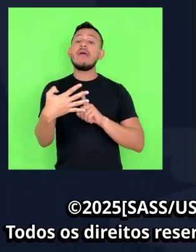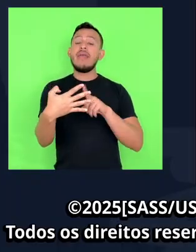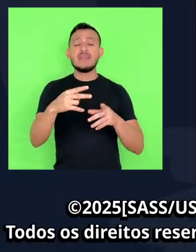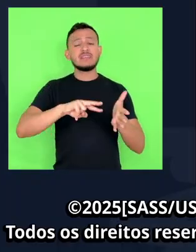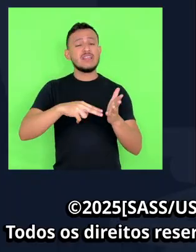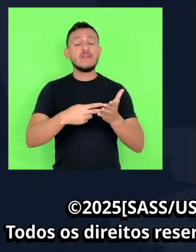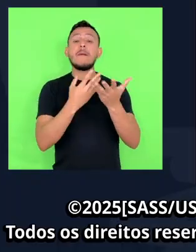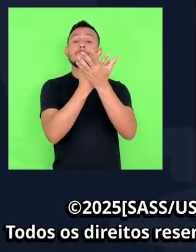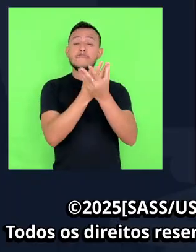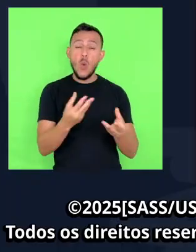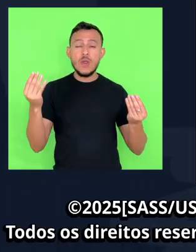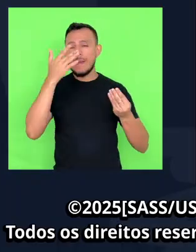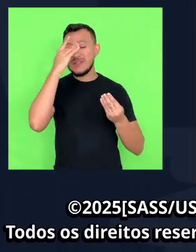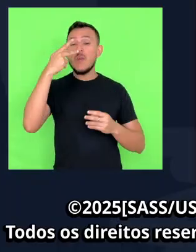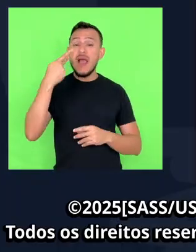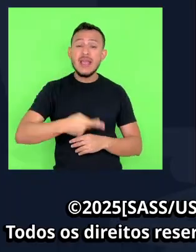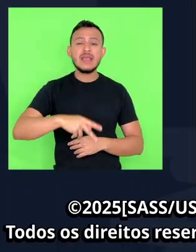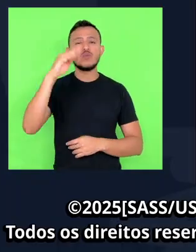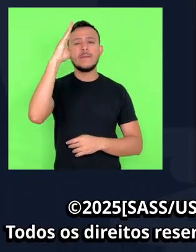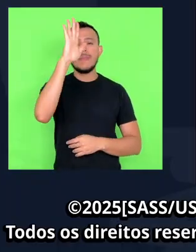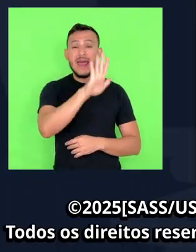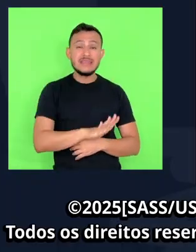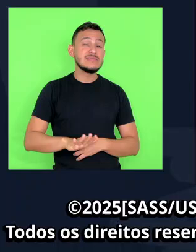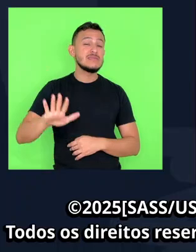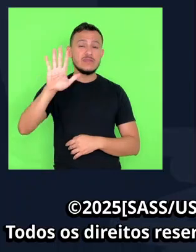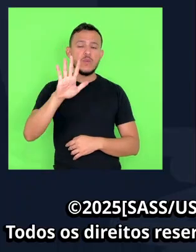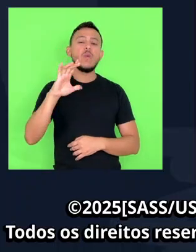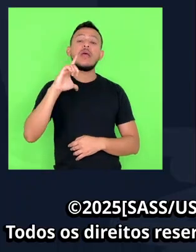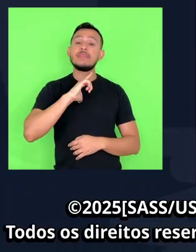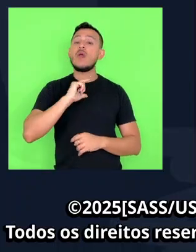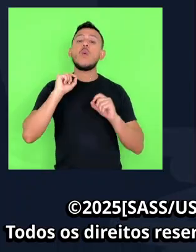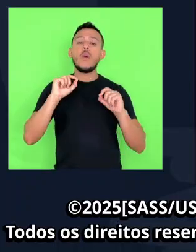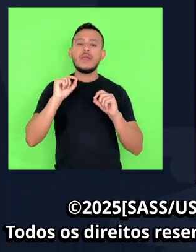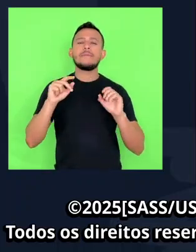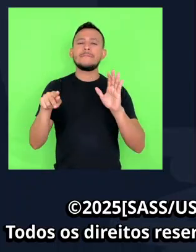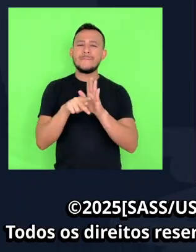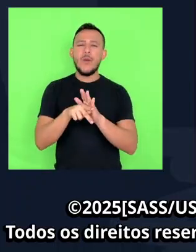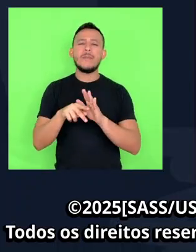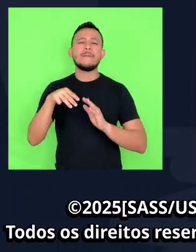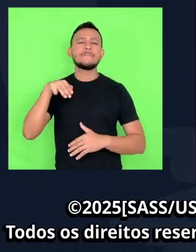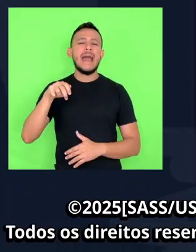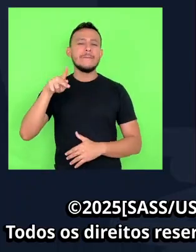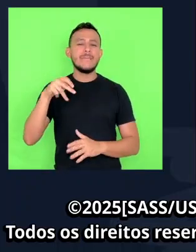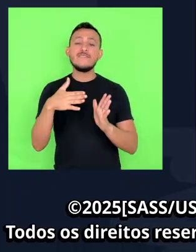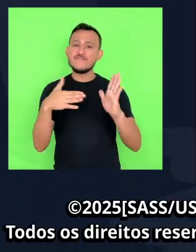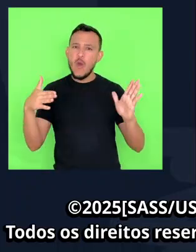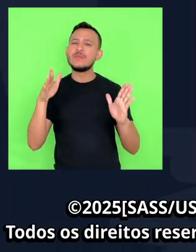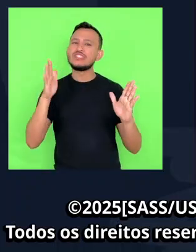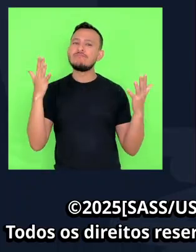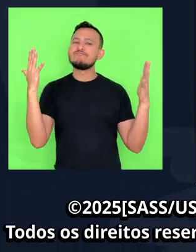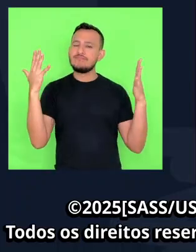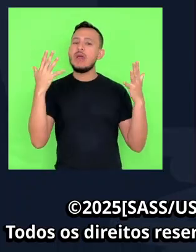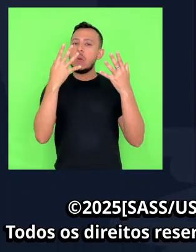muita gente. Isso significa, no Brasil, que apesar de ter saído do mapa da fome, o que foi